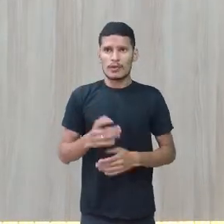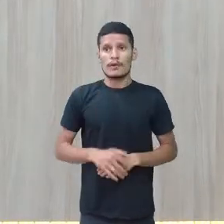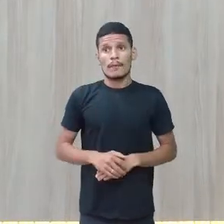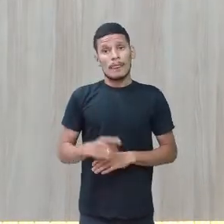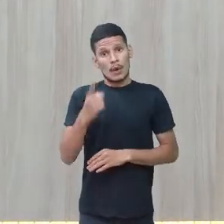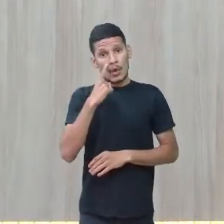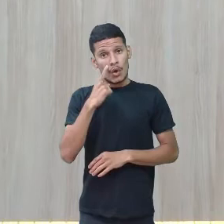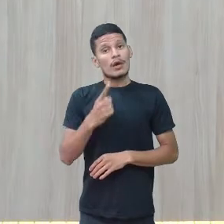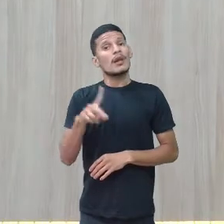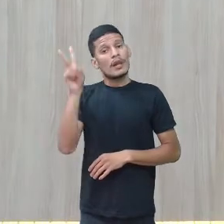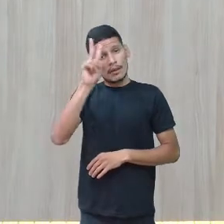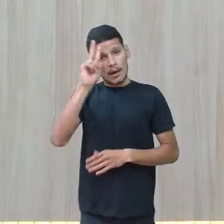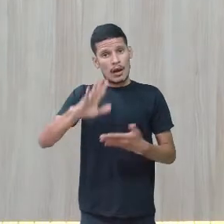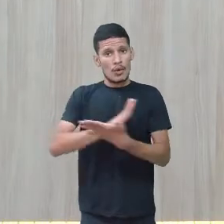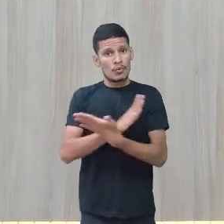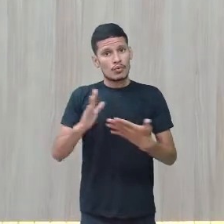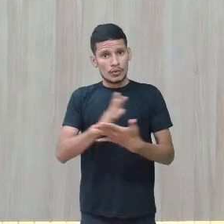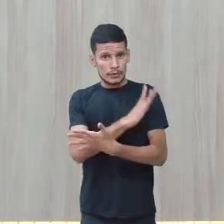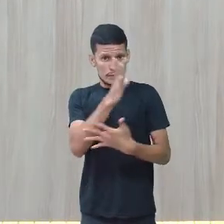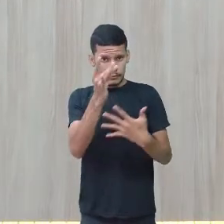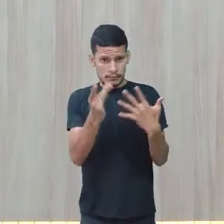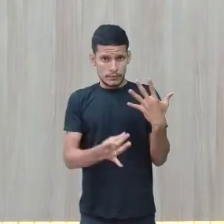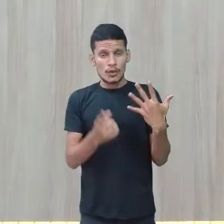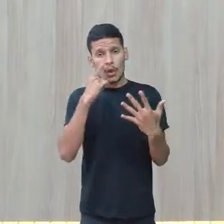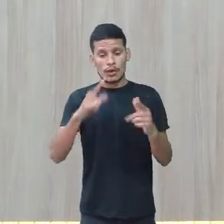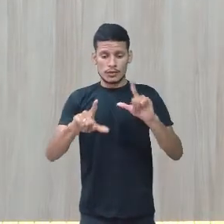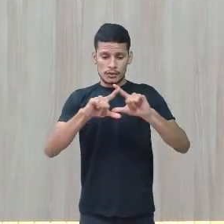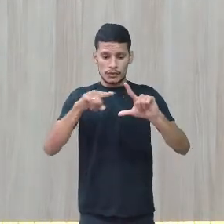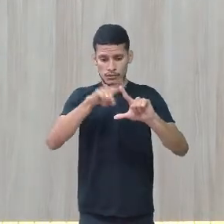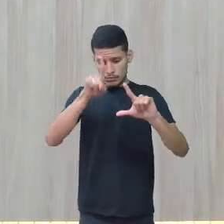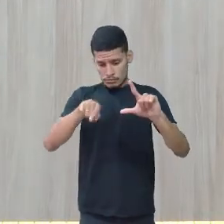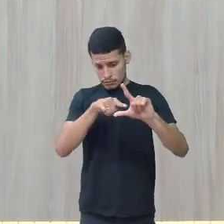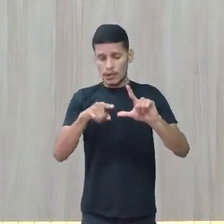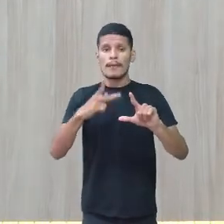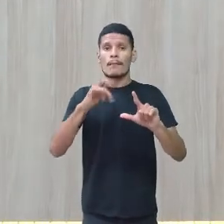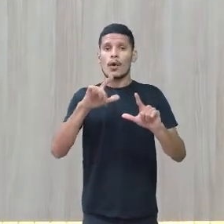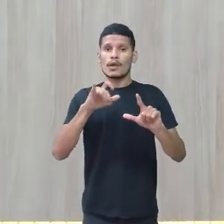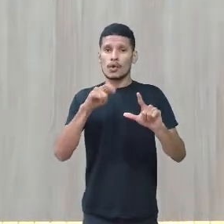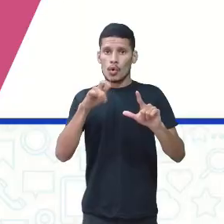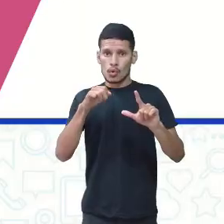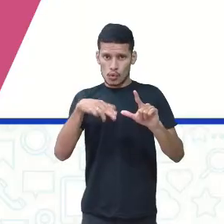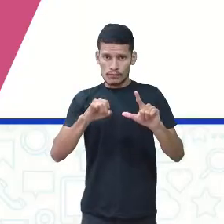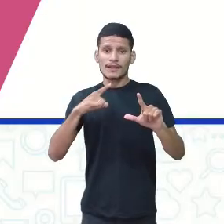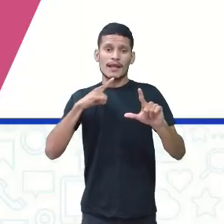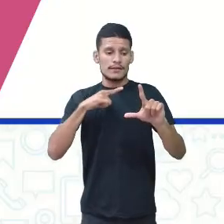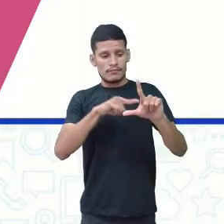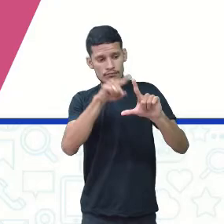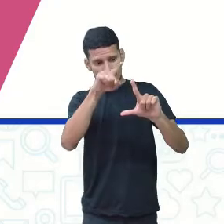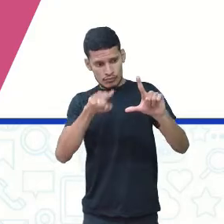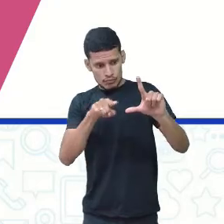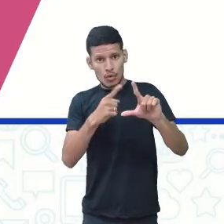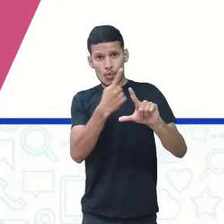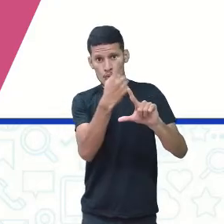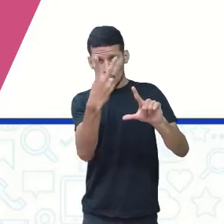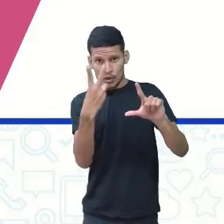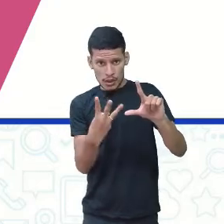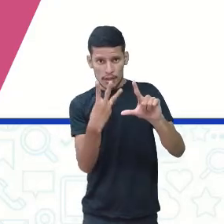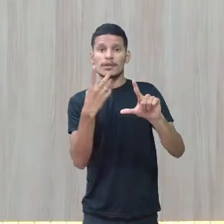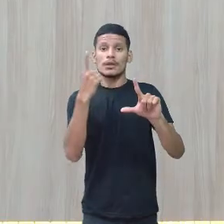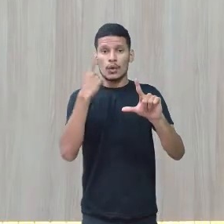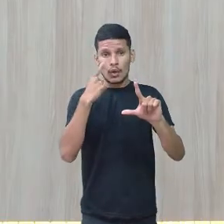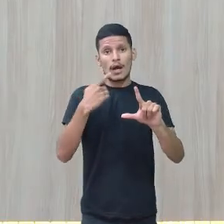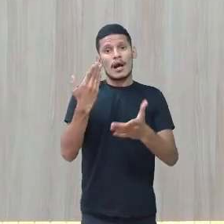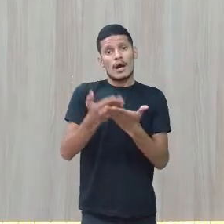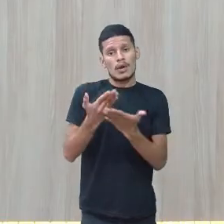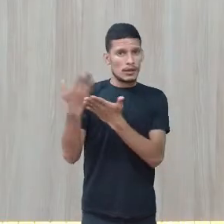Então, vamos lembrar aqui de algumas definições. O triângulo, ele é um polígono que possui 3 lados, né? E aí, nas aulas passadas,